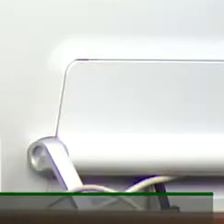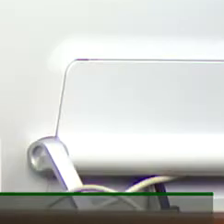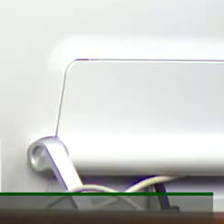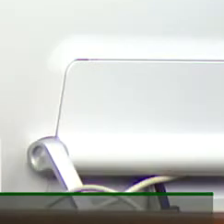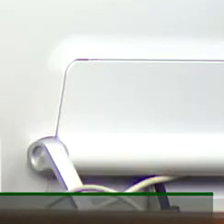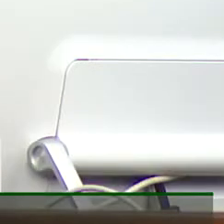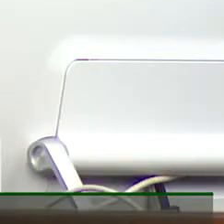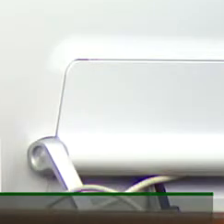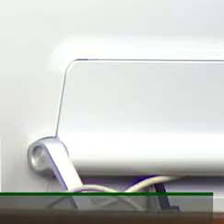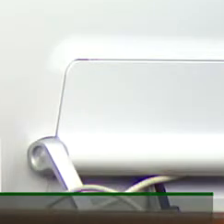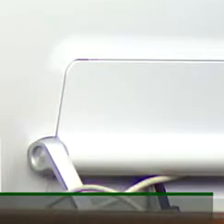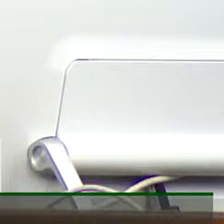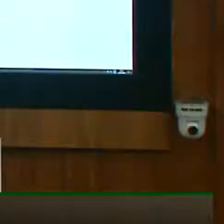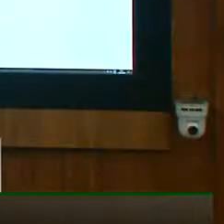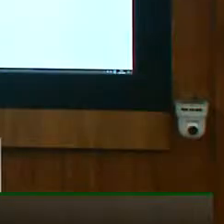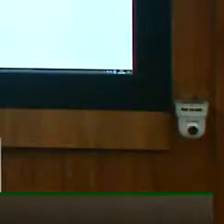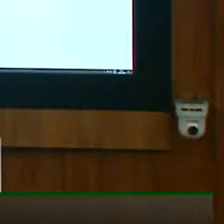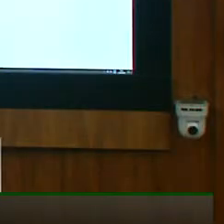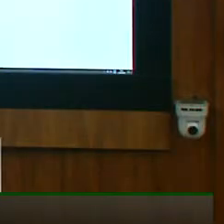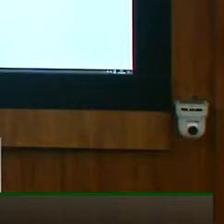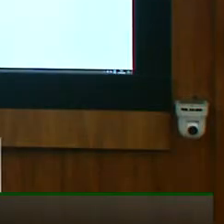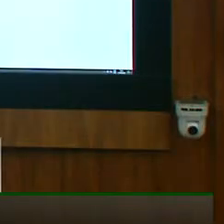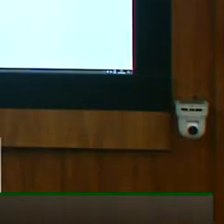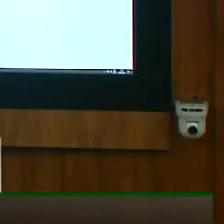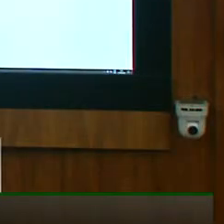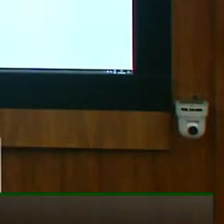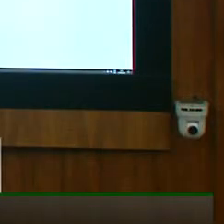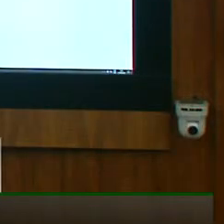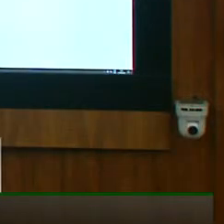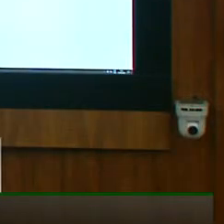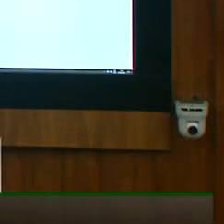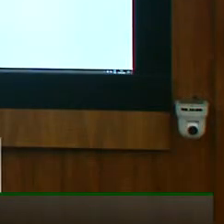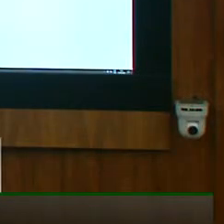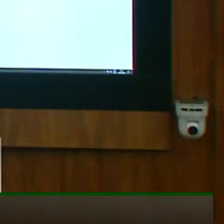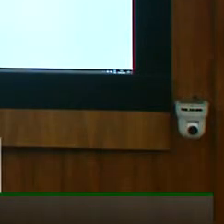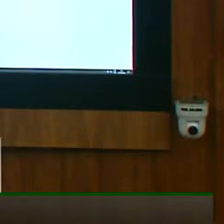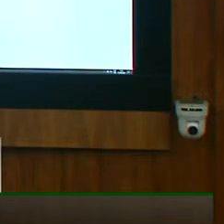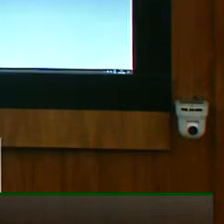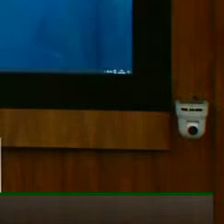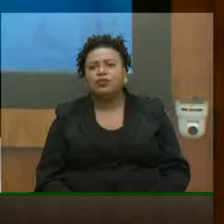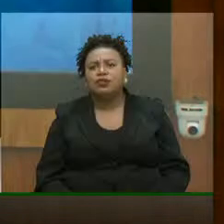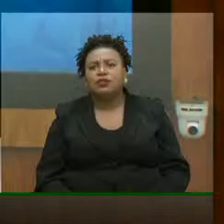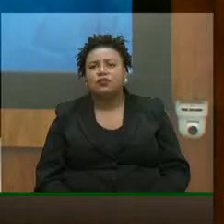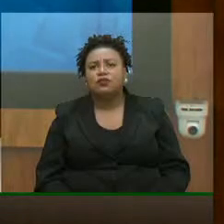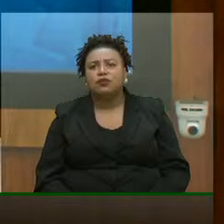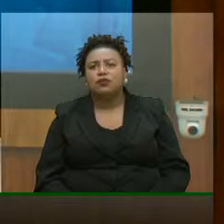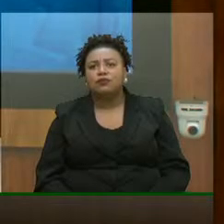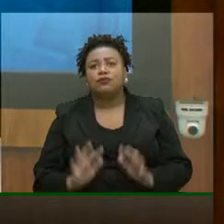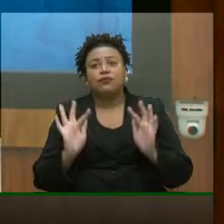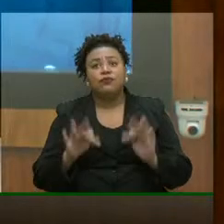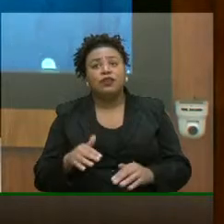Deputado. Presidente, okay, deputado está, Gerson Burman vota favorável. Está encerrada a votação.